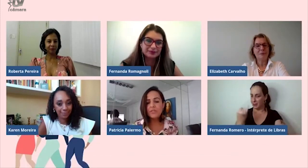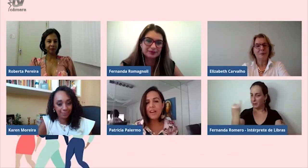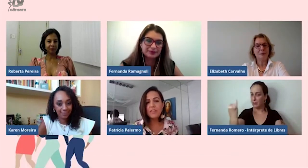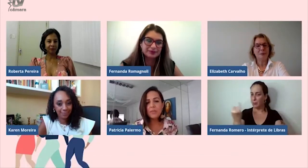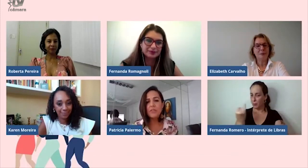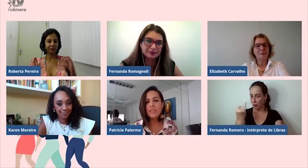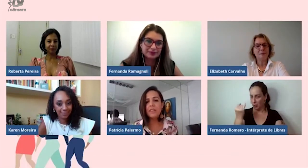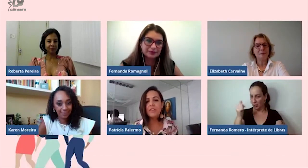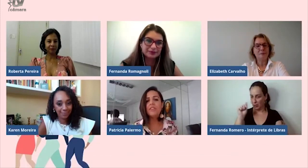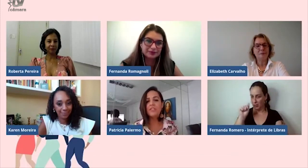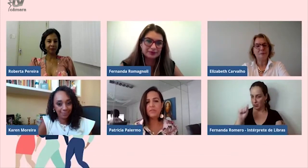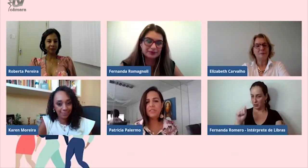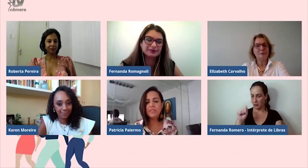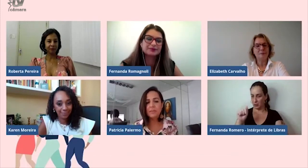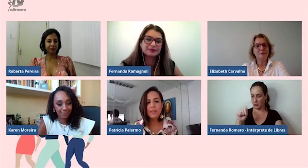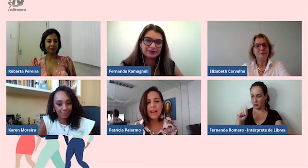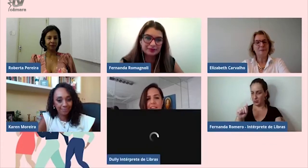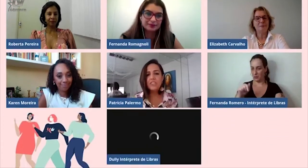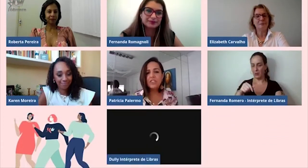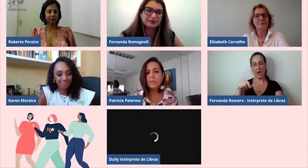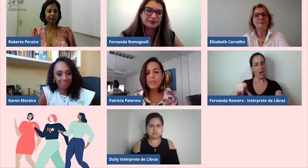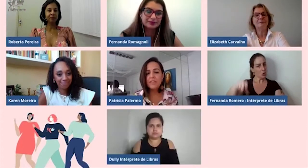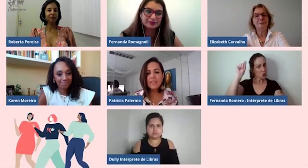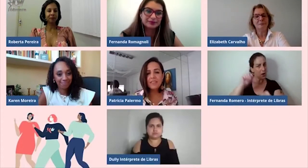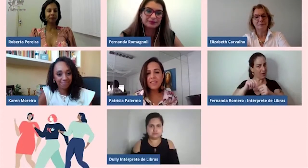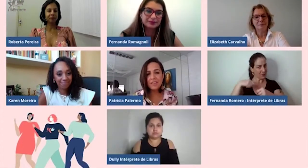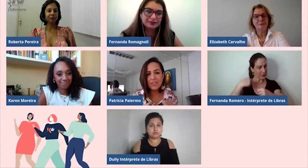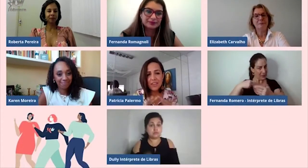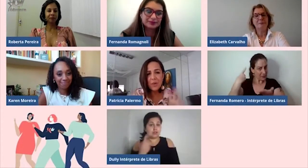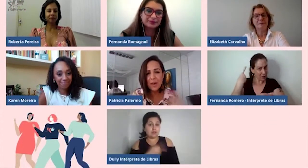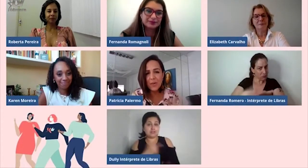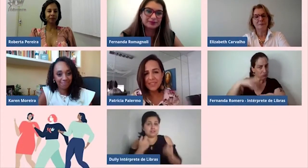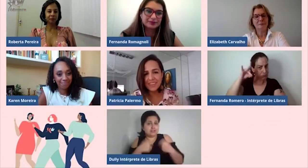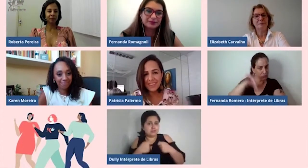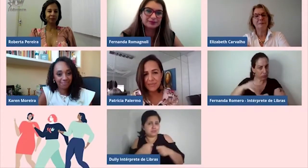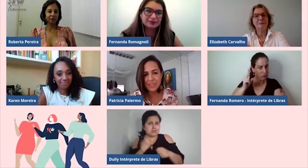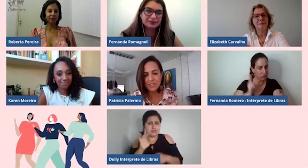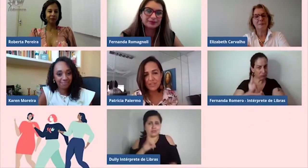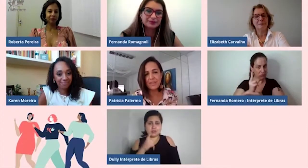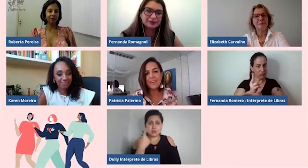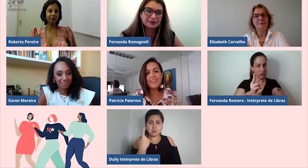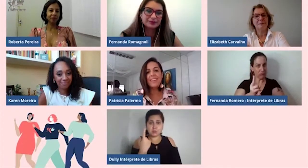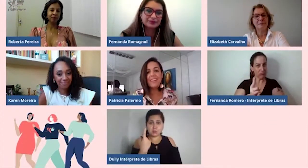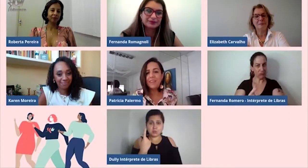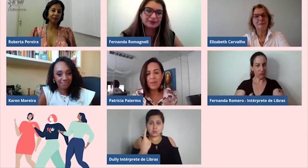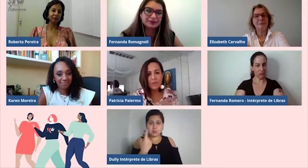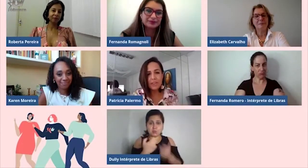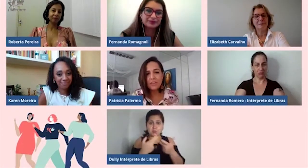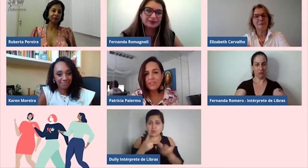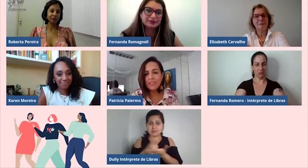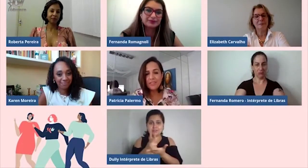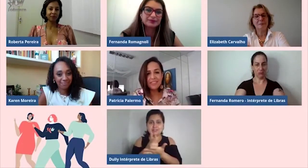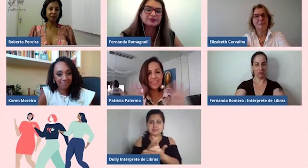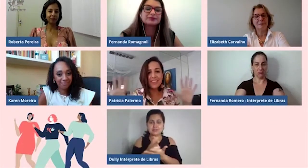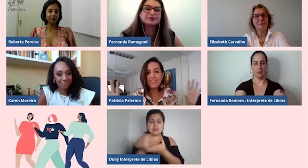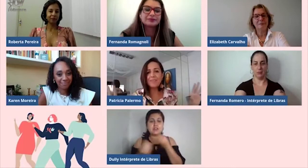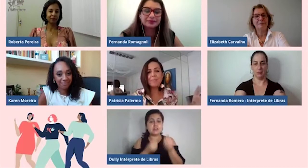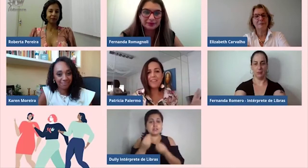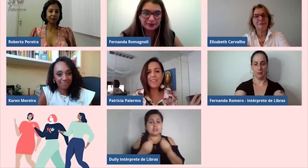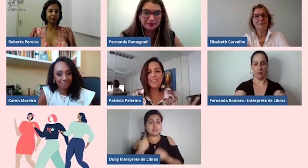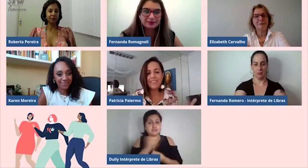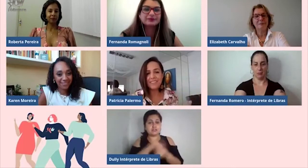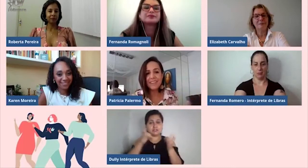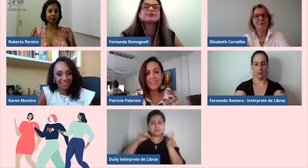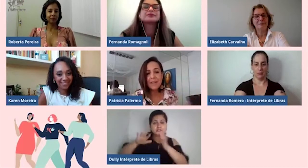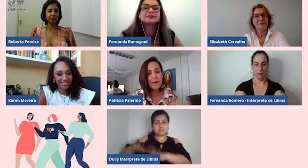escolhas que a gente faz não precisam ser definitivas. A gente não precisa... Só tem uma coisa que é definitiva, né? Que é quando a gente deixa